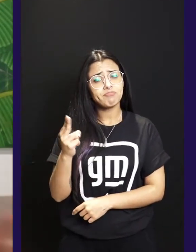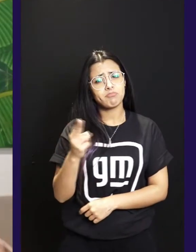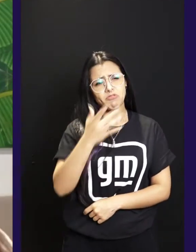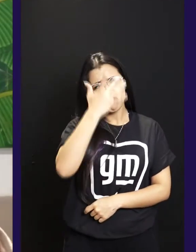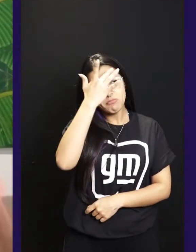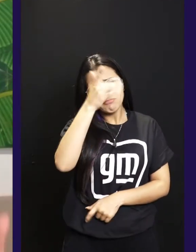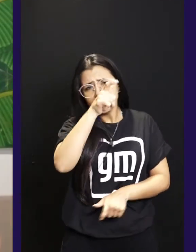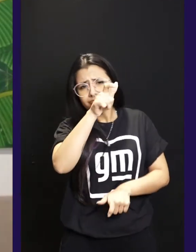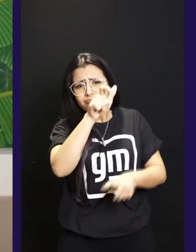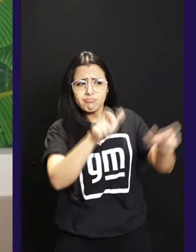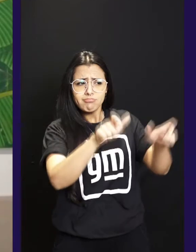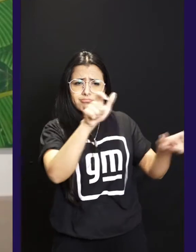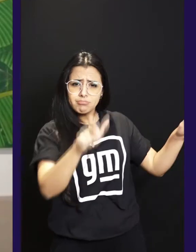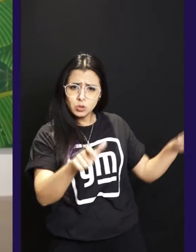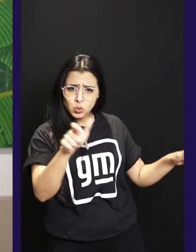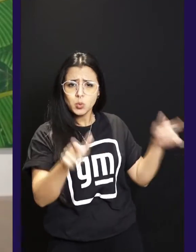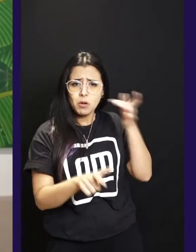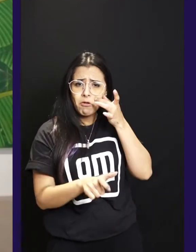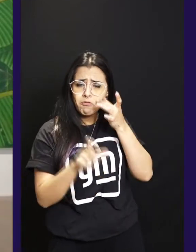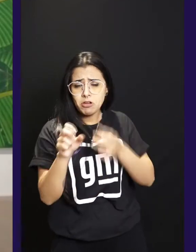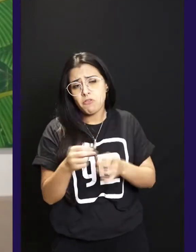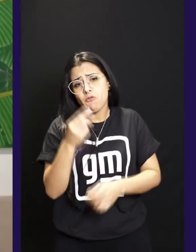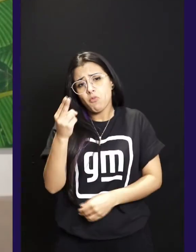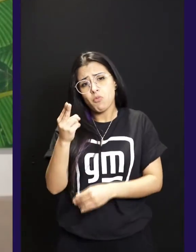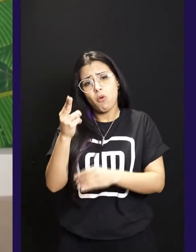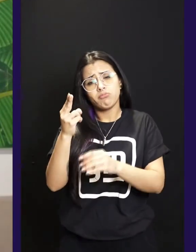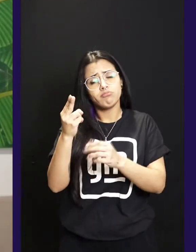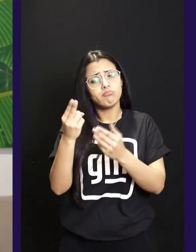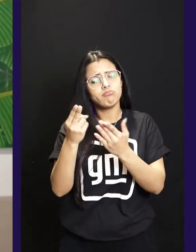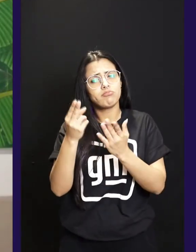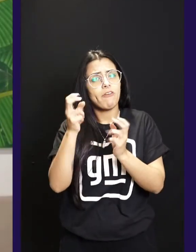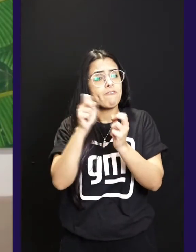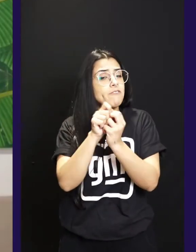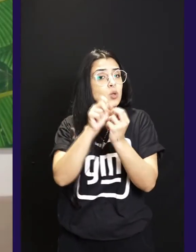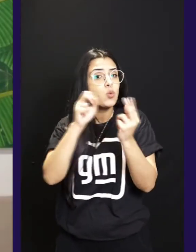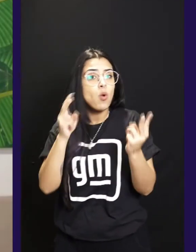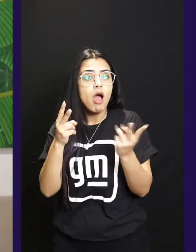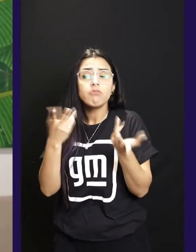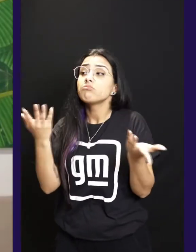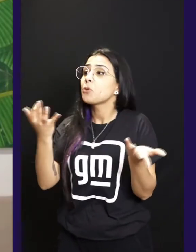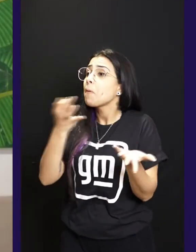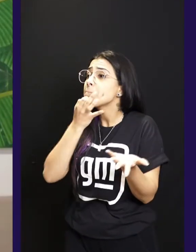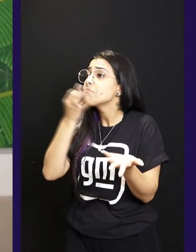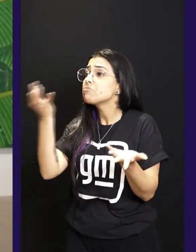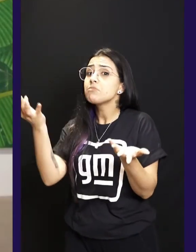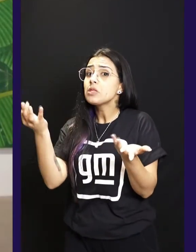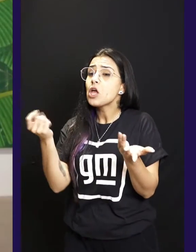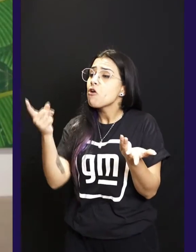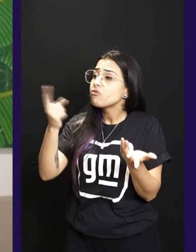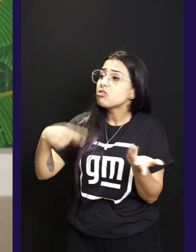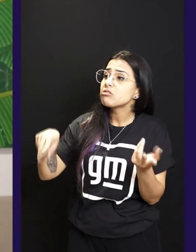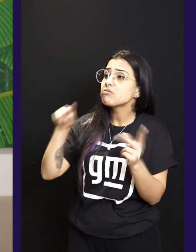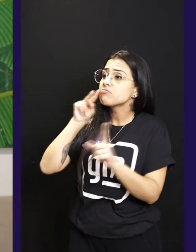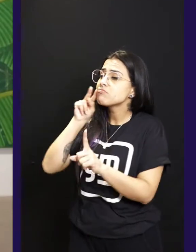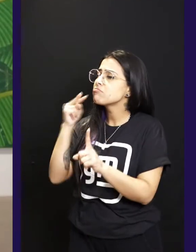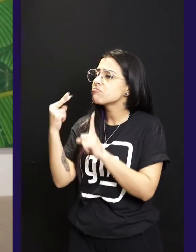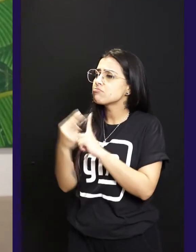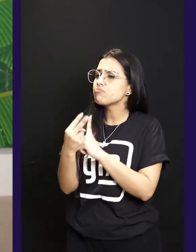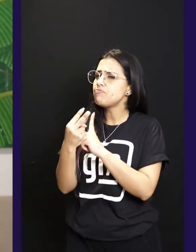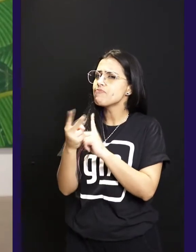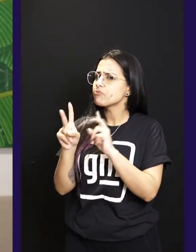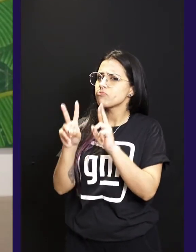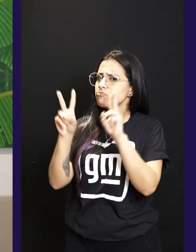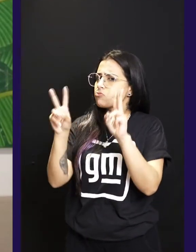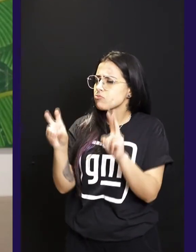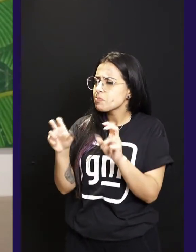sites, páginas, conteúdos, como que eles viam essa questão da diversidade. E eu me surpreendi com uma